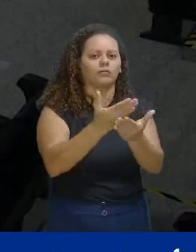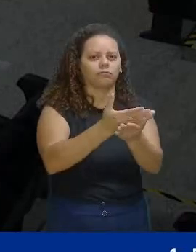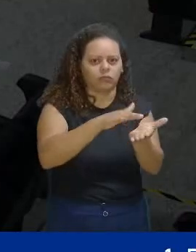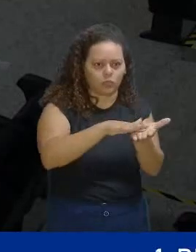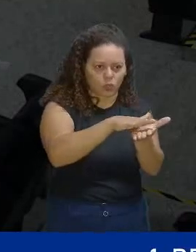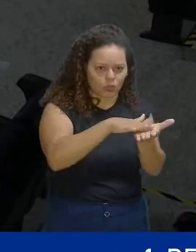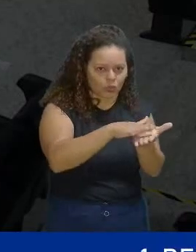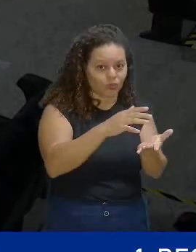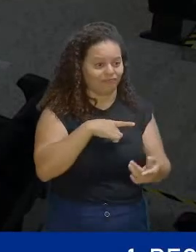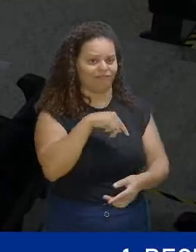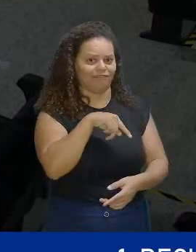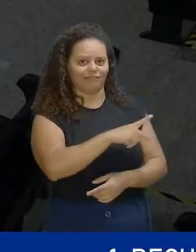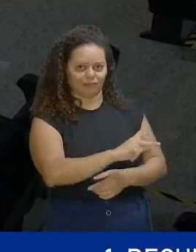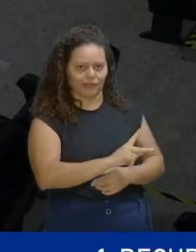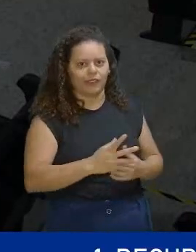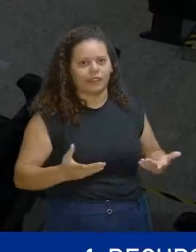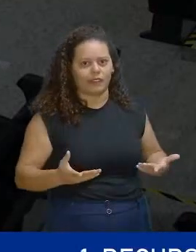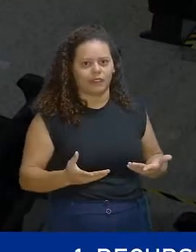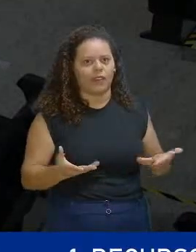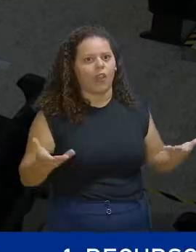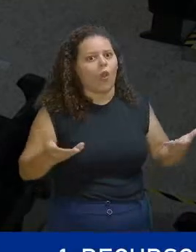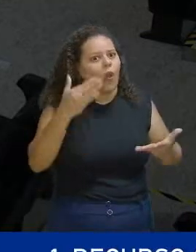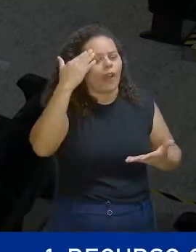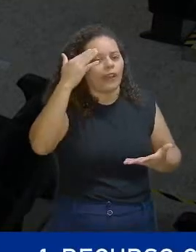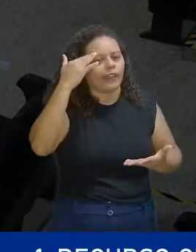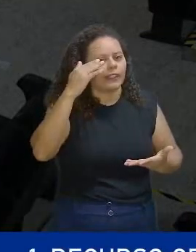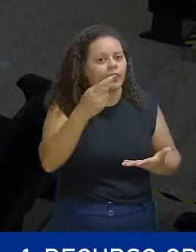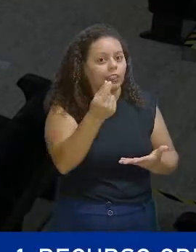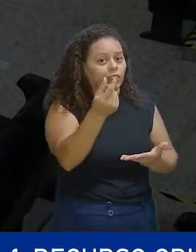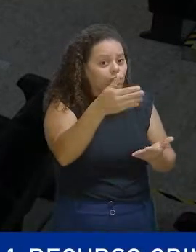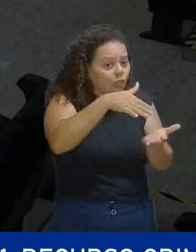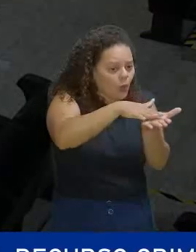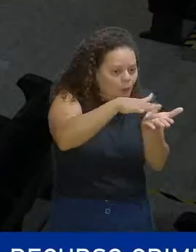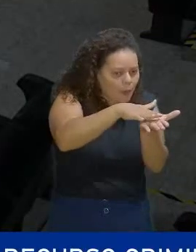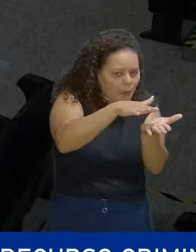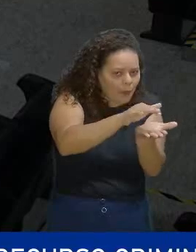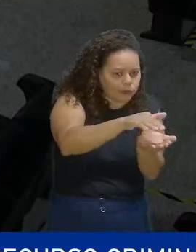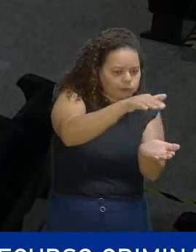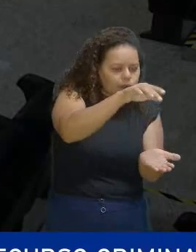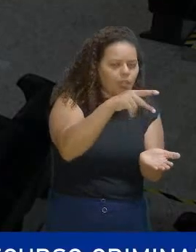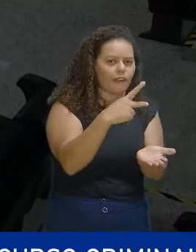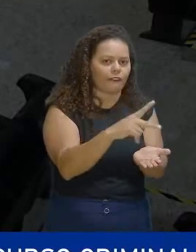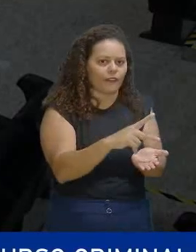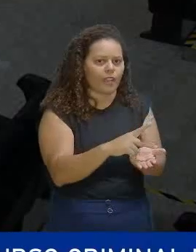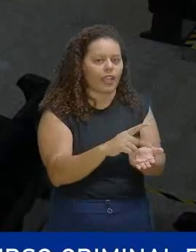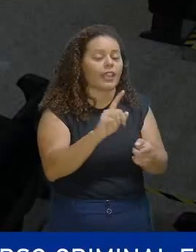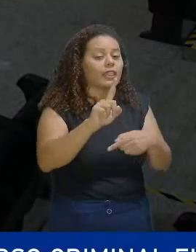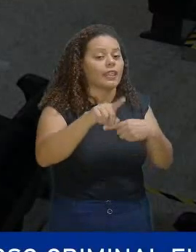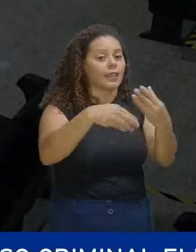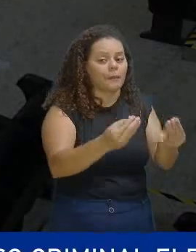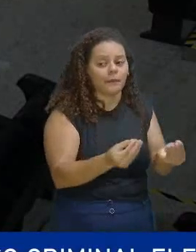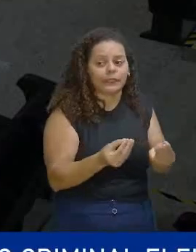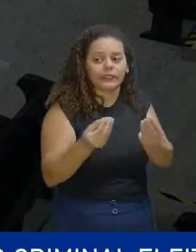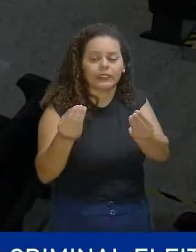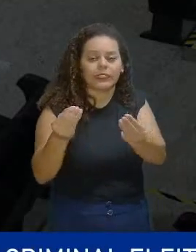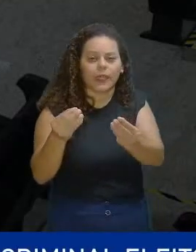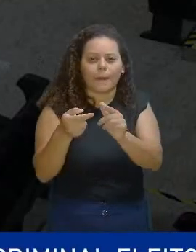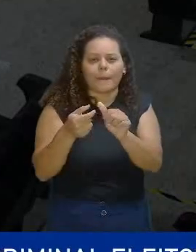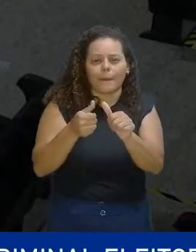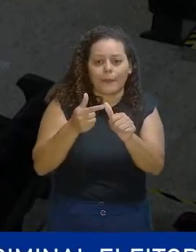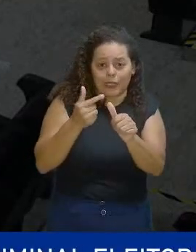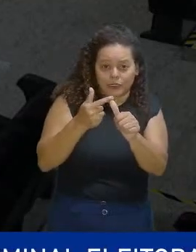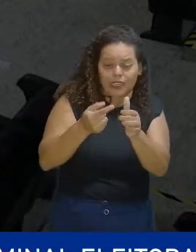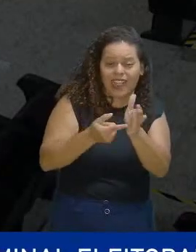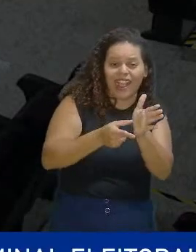consequência, entendeu que as circunstâncias, dinheiro envelopado, contado com previsão de entrega na véspera da